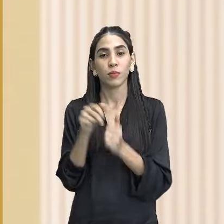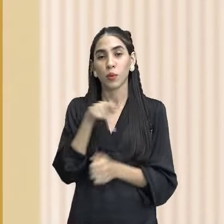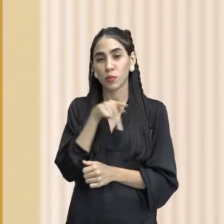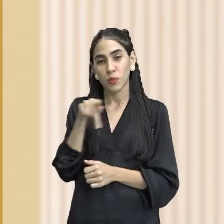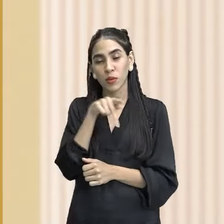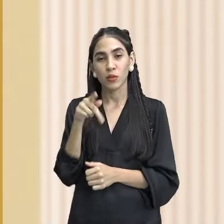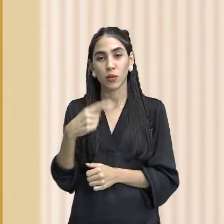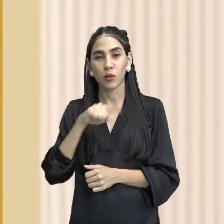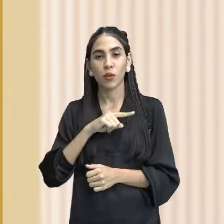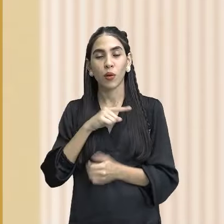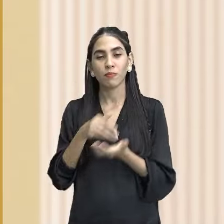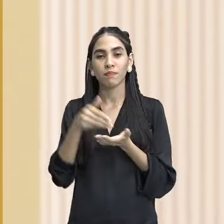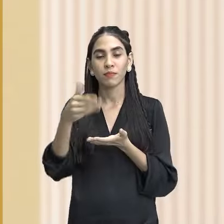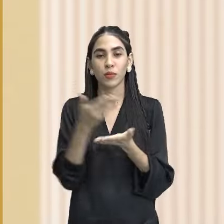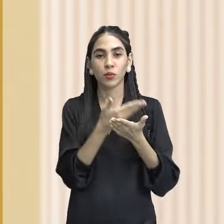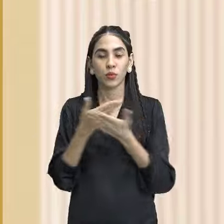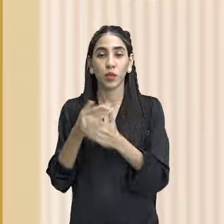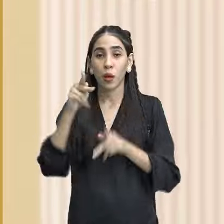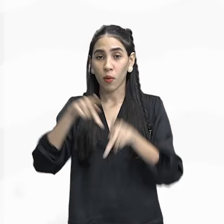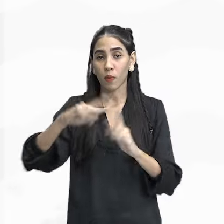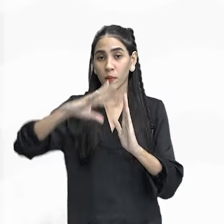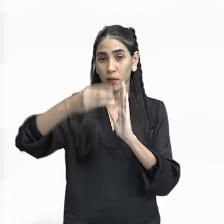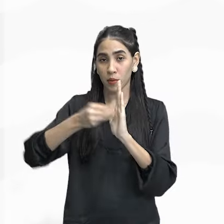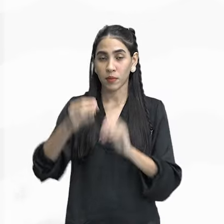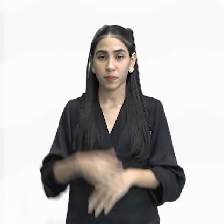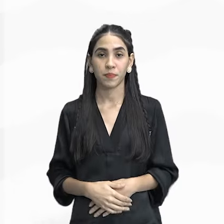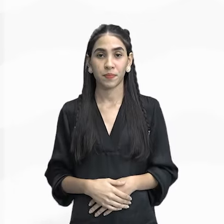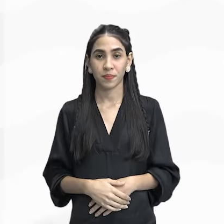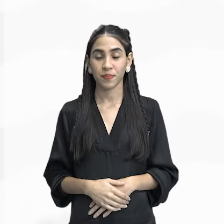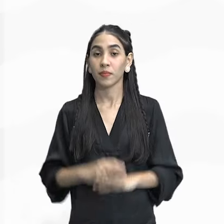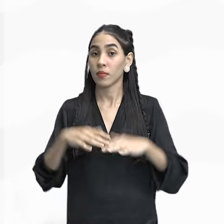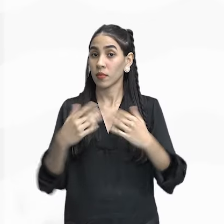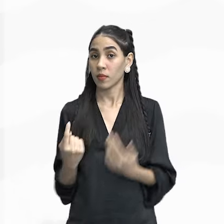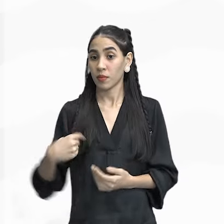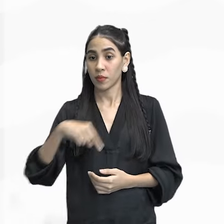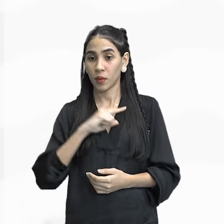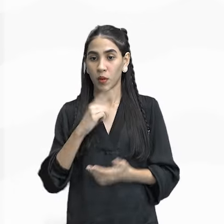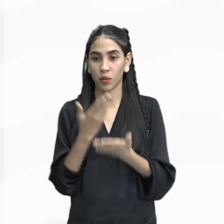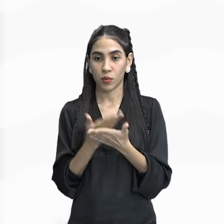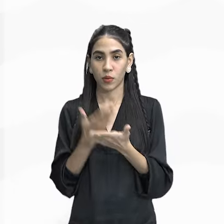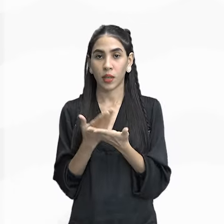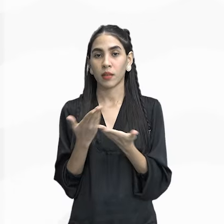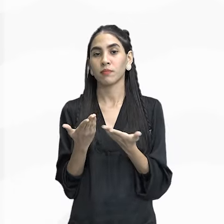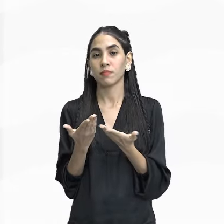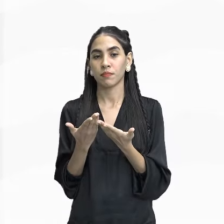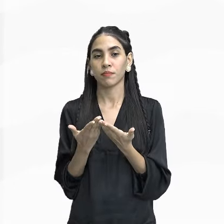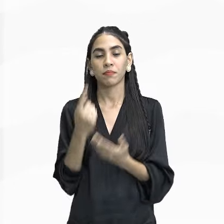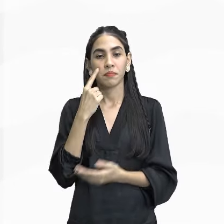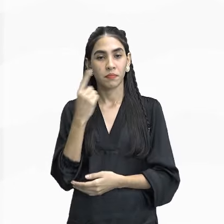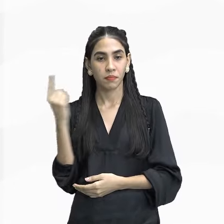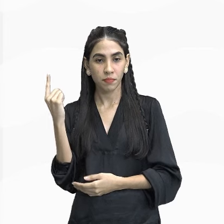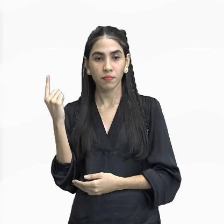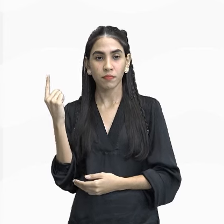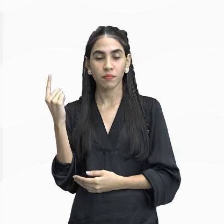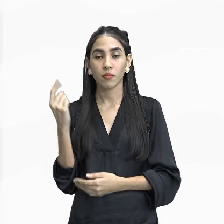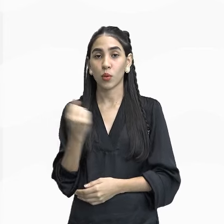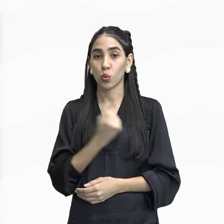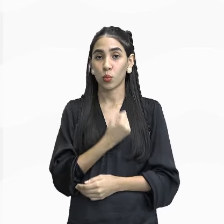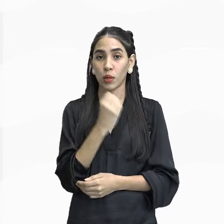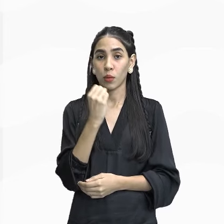para as nossas aulas sobre povos amazônidas. Então, gente, nós vamos estudar agora e verificar aí sobre a nossa